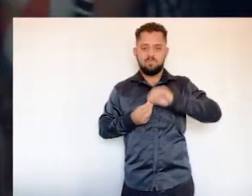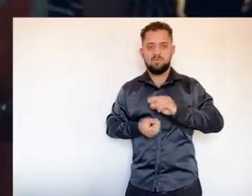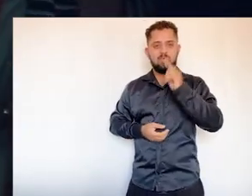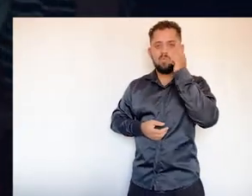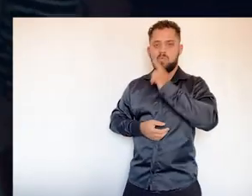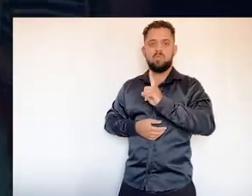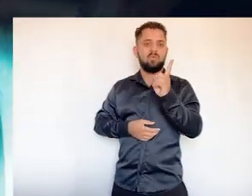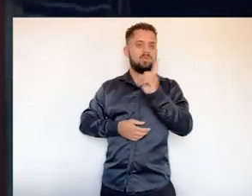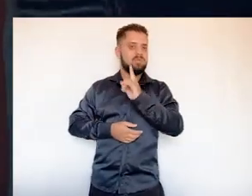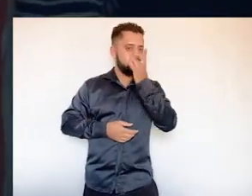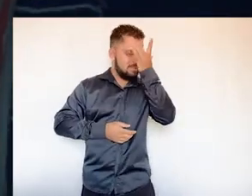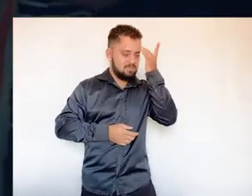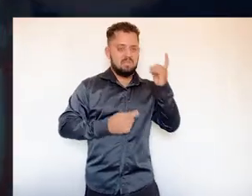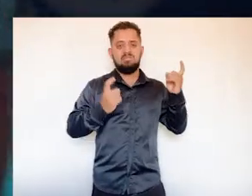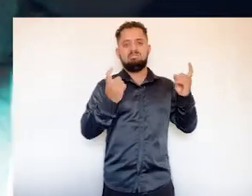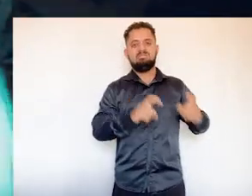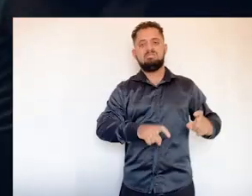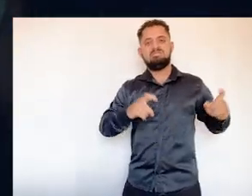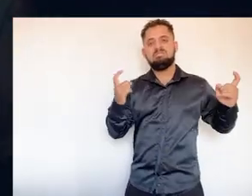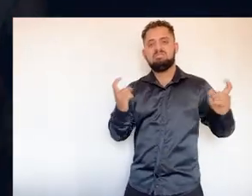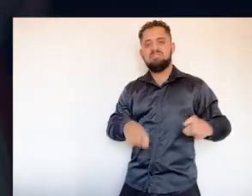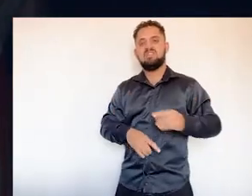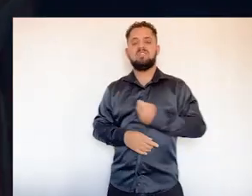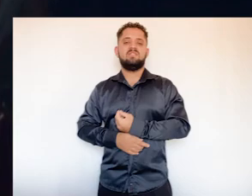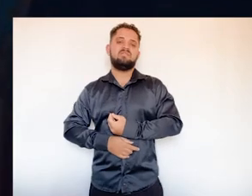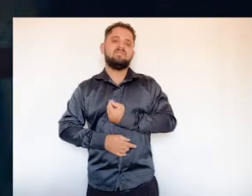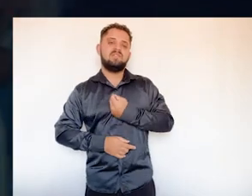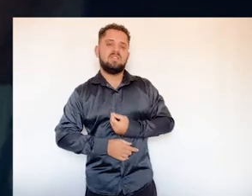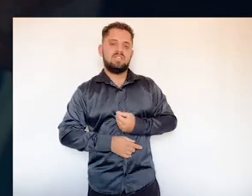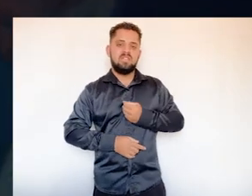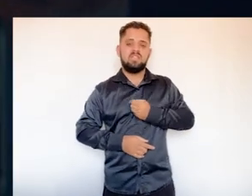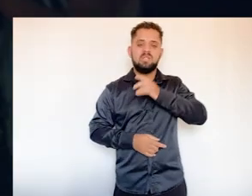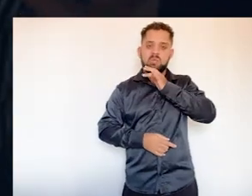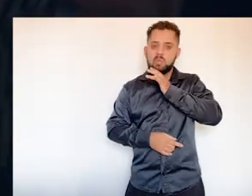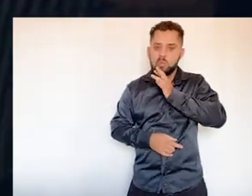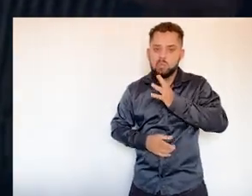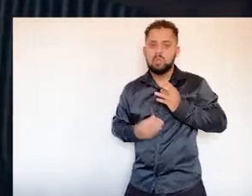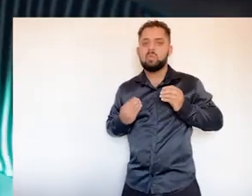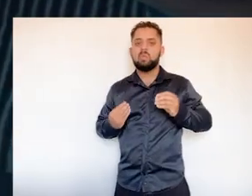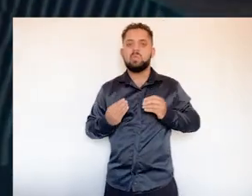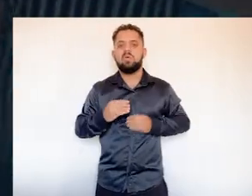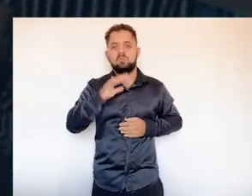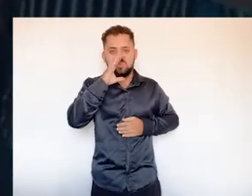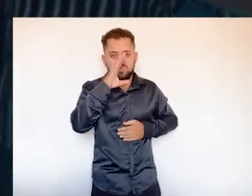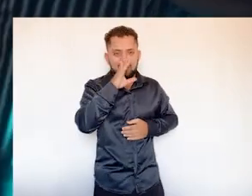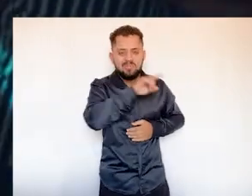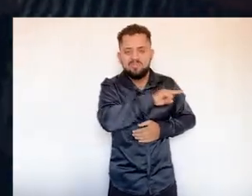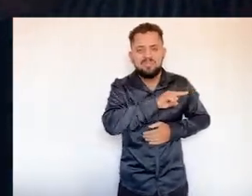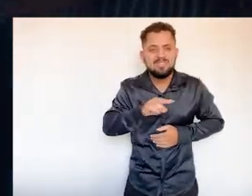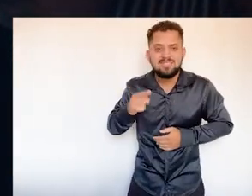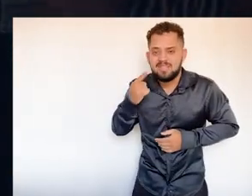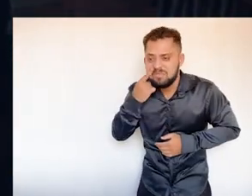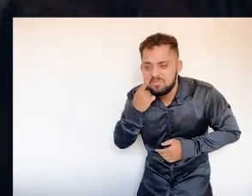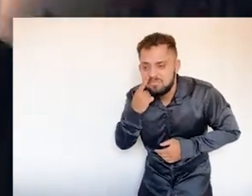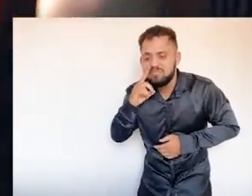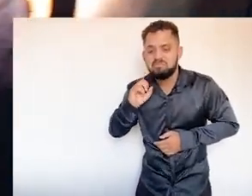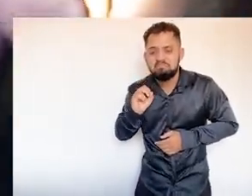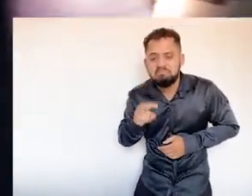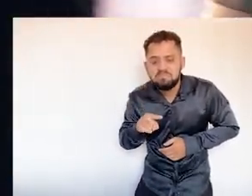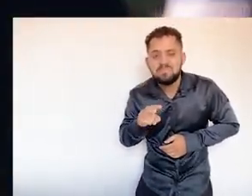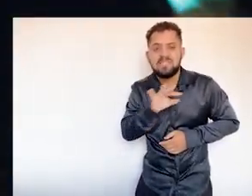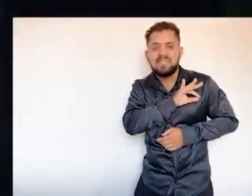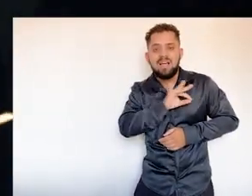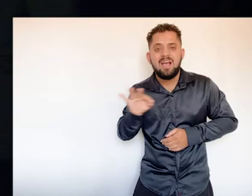tem que viver. E se você não vê, porque você não crê, que a